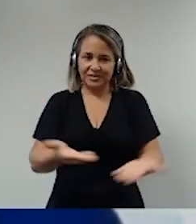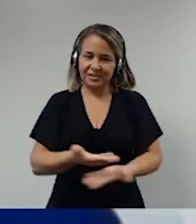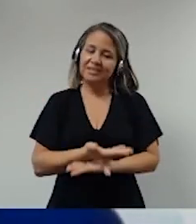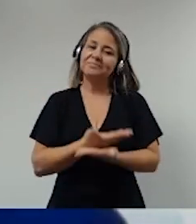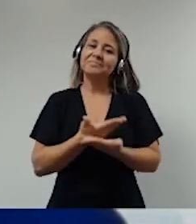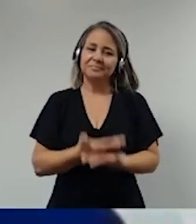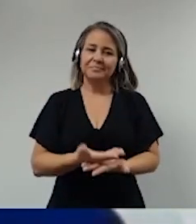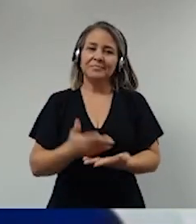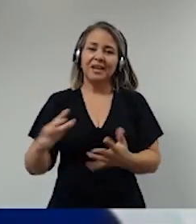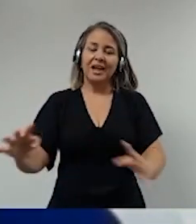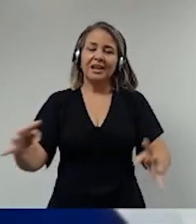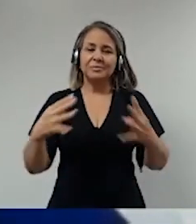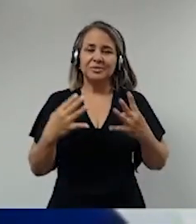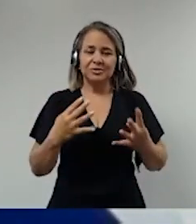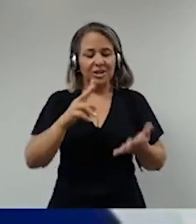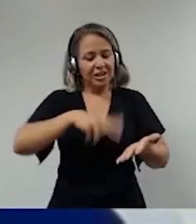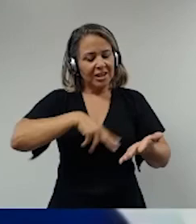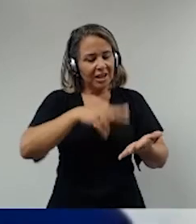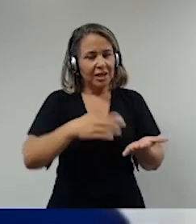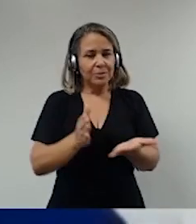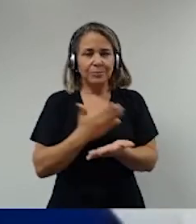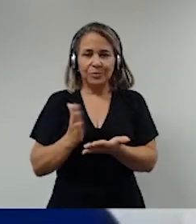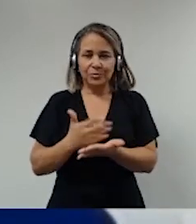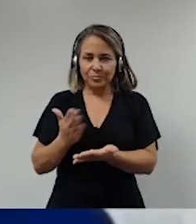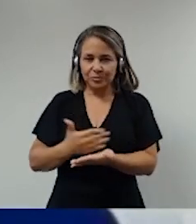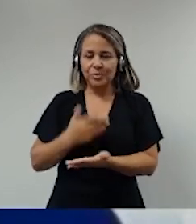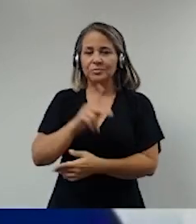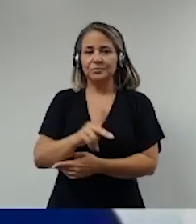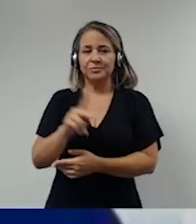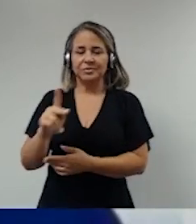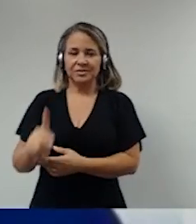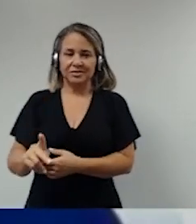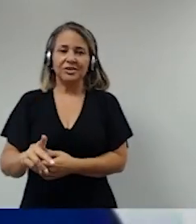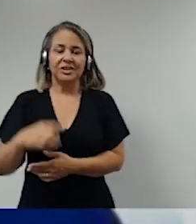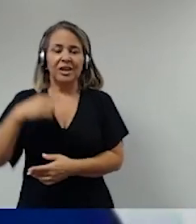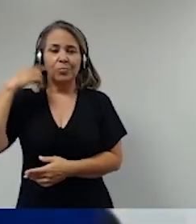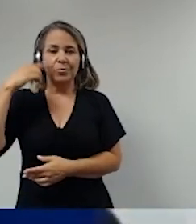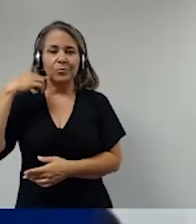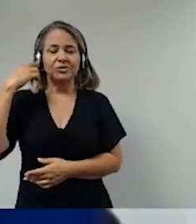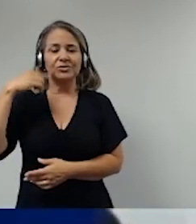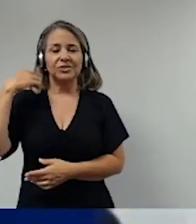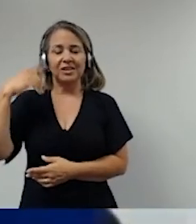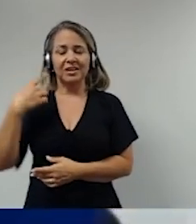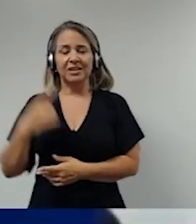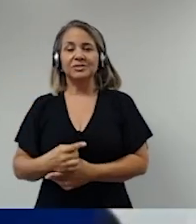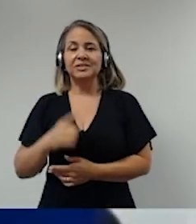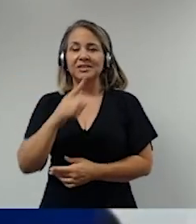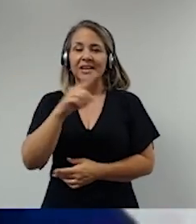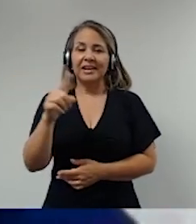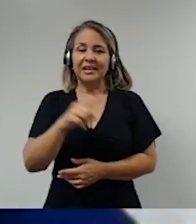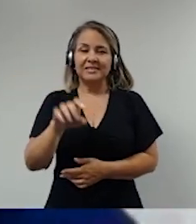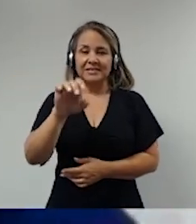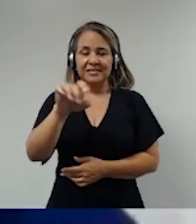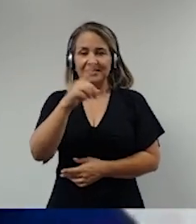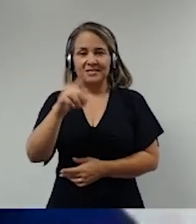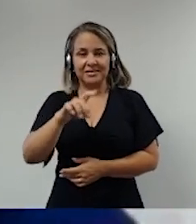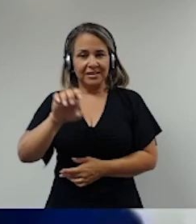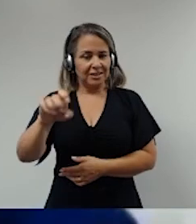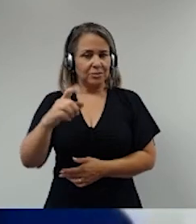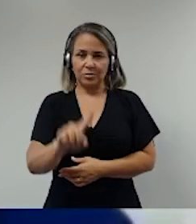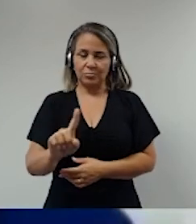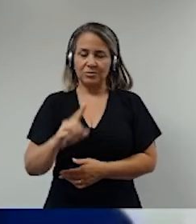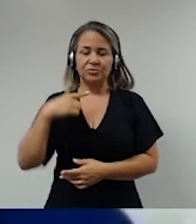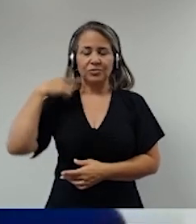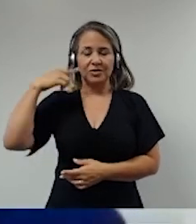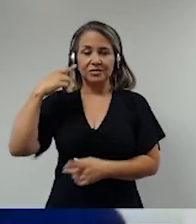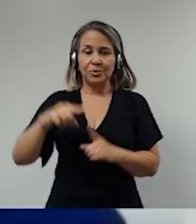ler as obras desses autores, desses professores, advogados. Zezé não é advogado, mas é